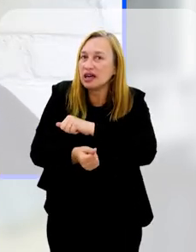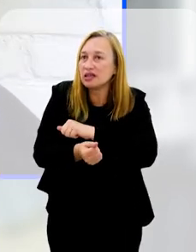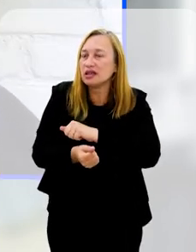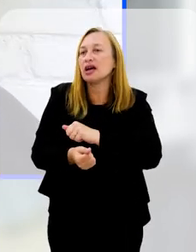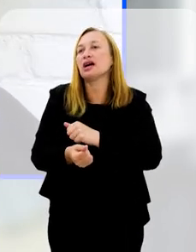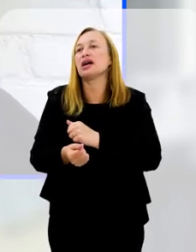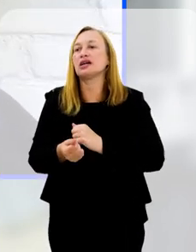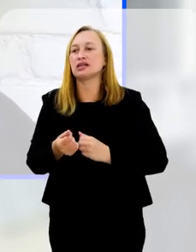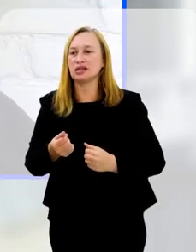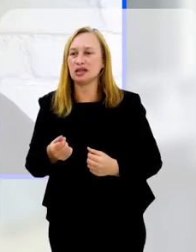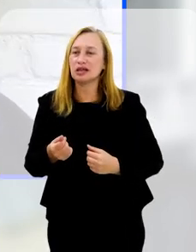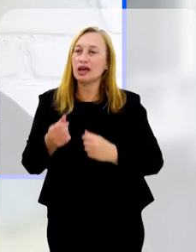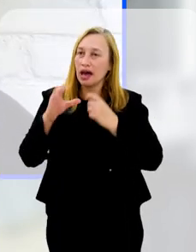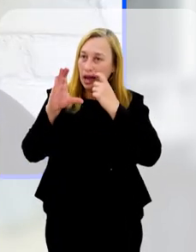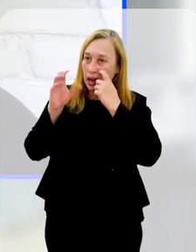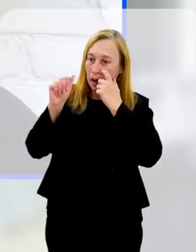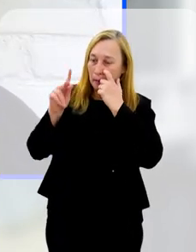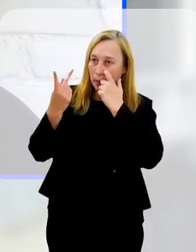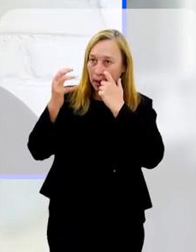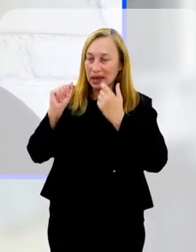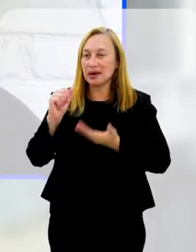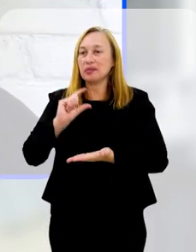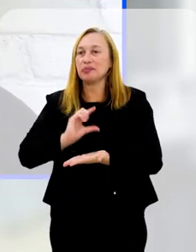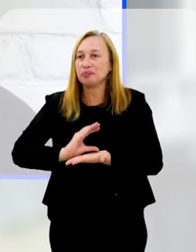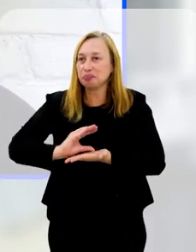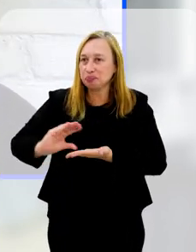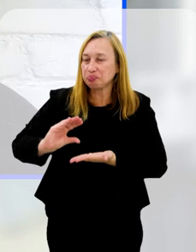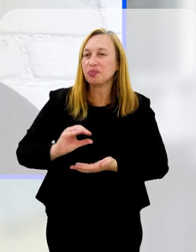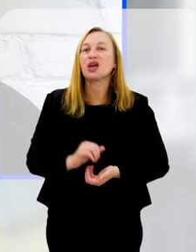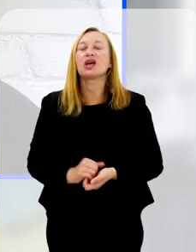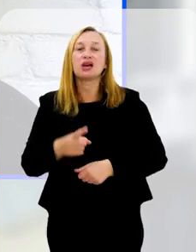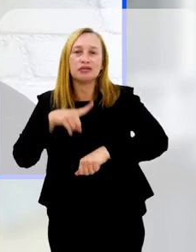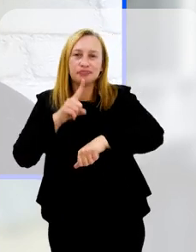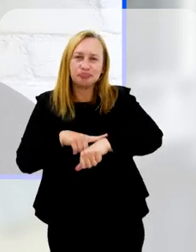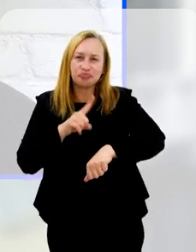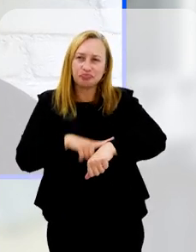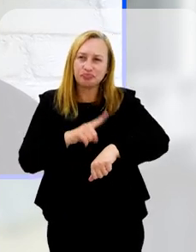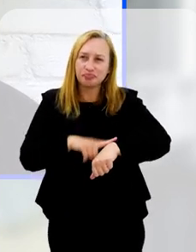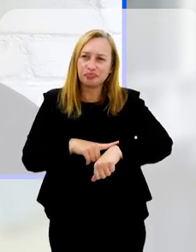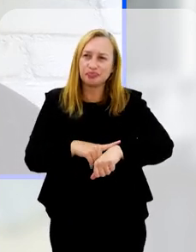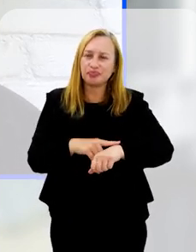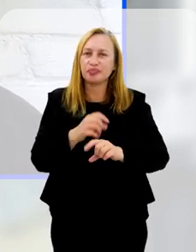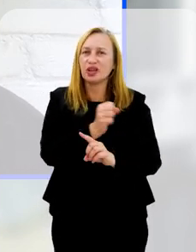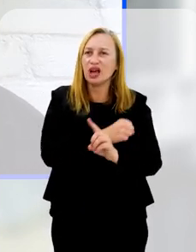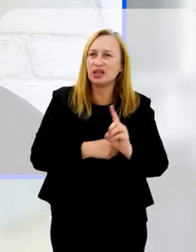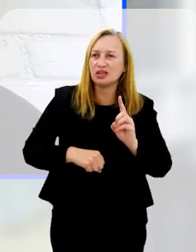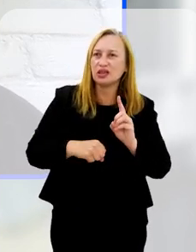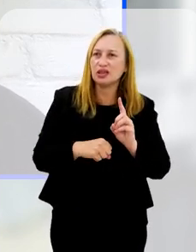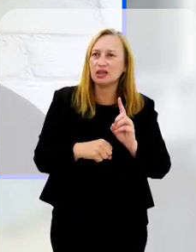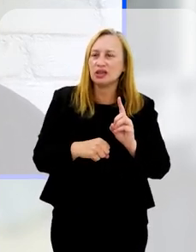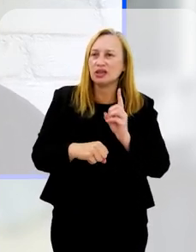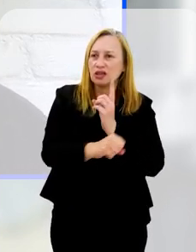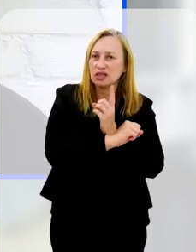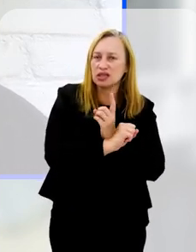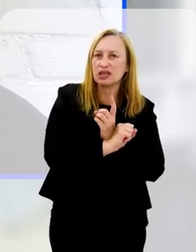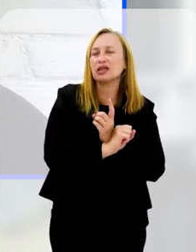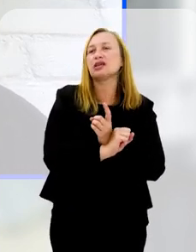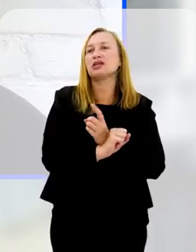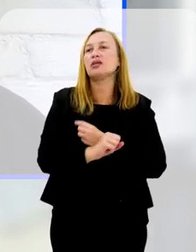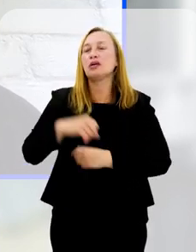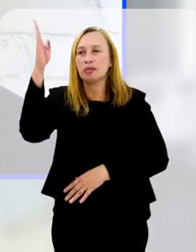financiar essa campanha. Ali não é mencionado, mas eu queria mencionar que, naquele momento, a Associação